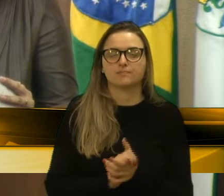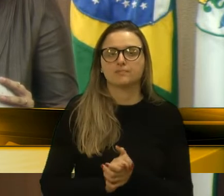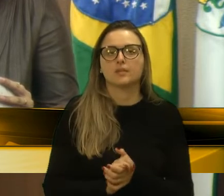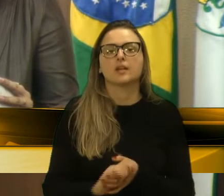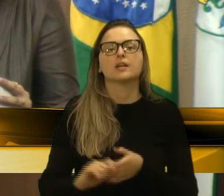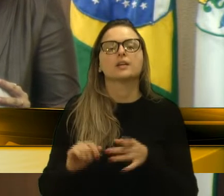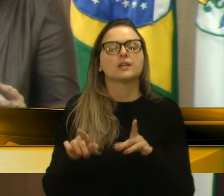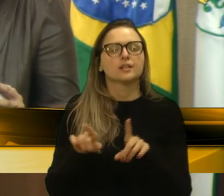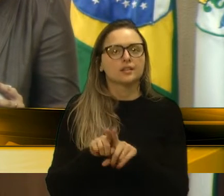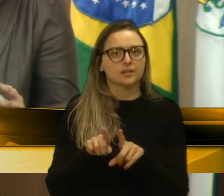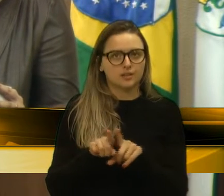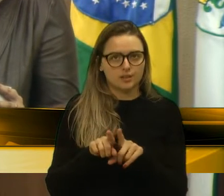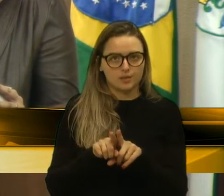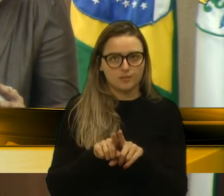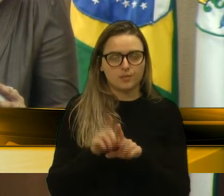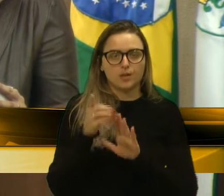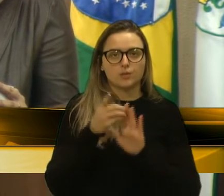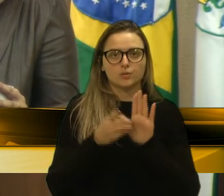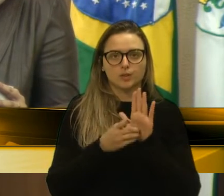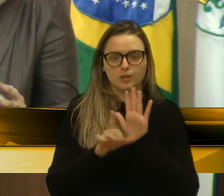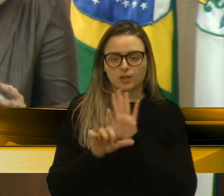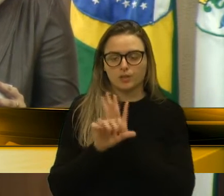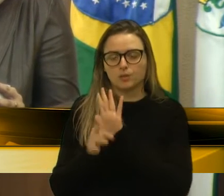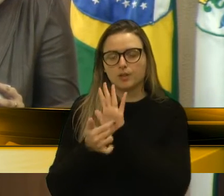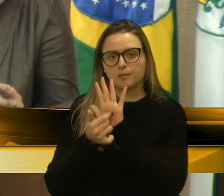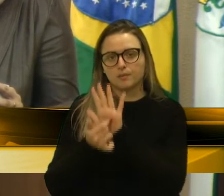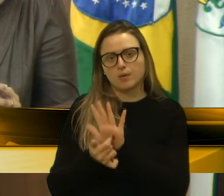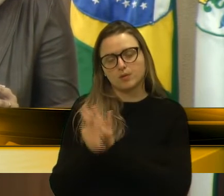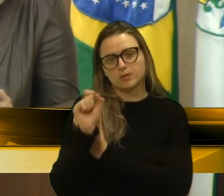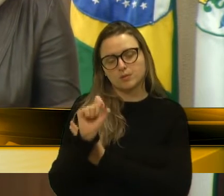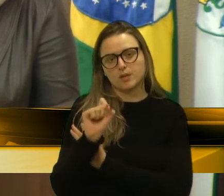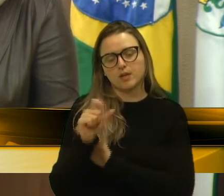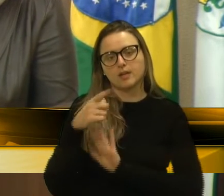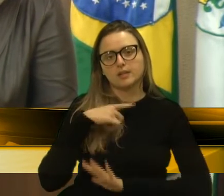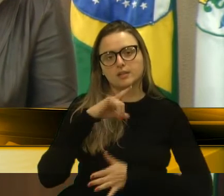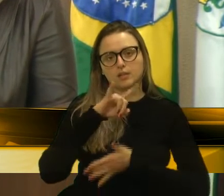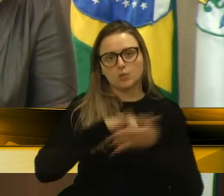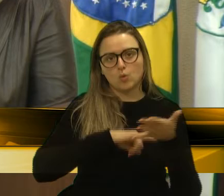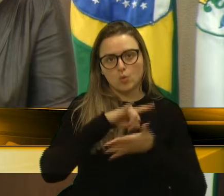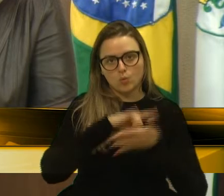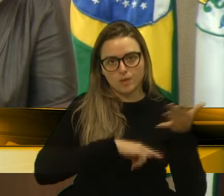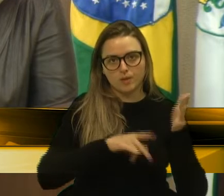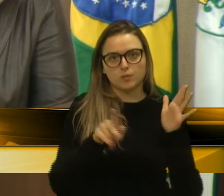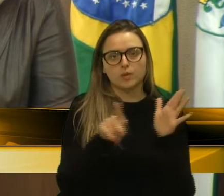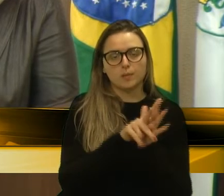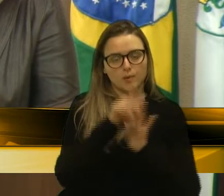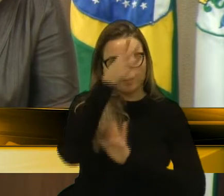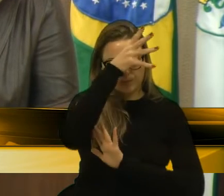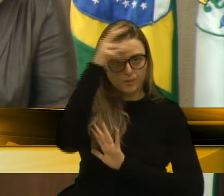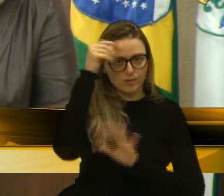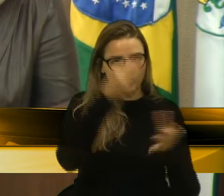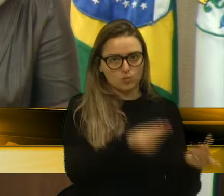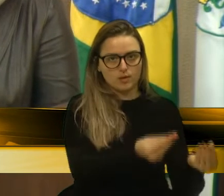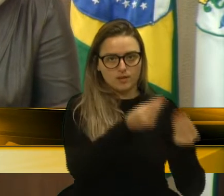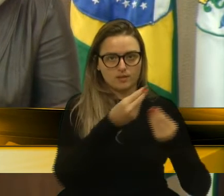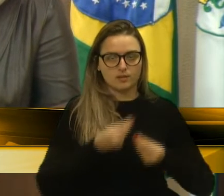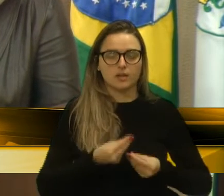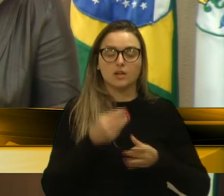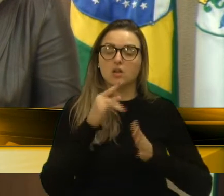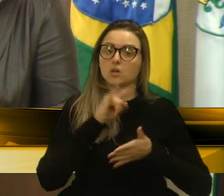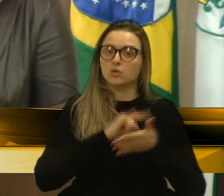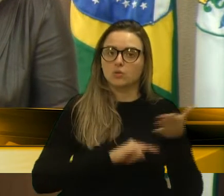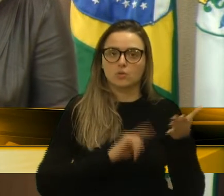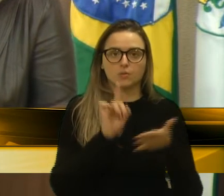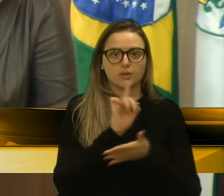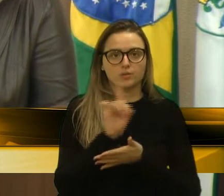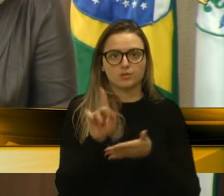disso, ele também traz a questão de um formulário fornecido pelo município, embora esse formulário não venha